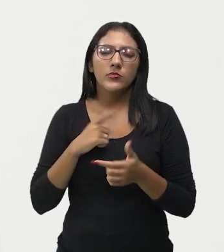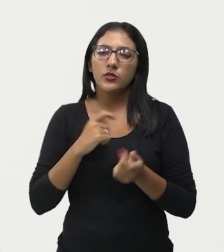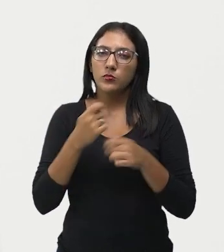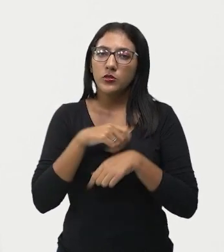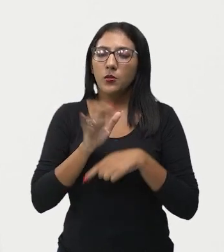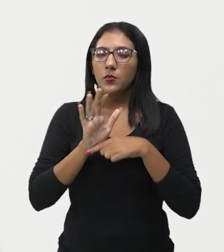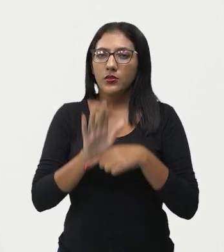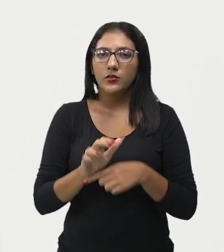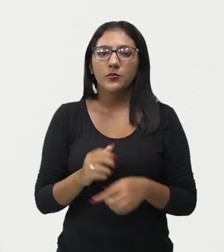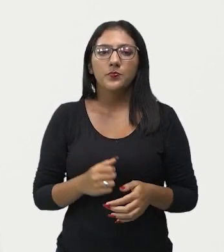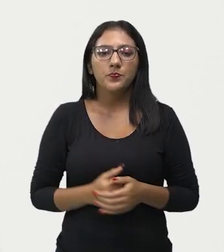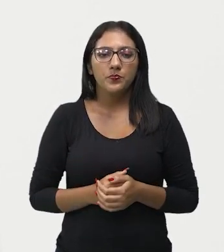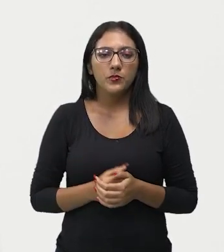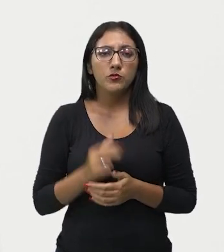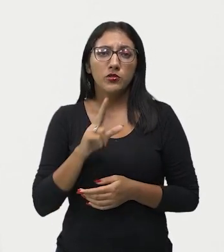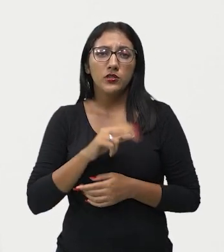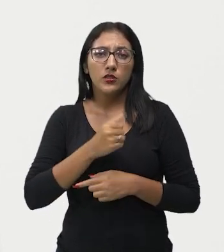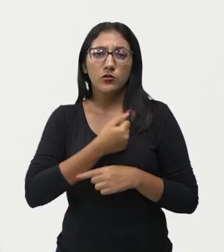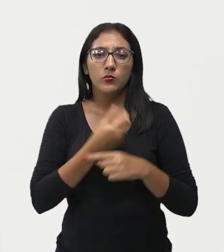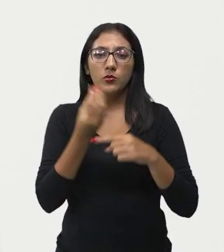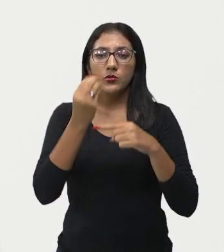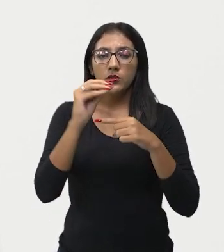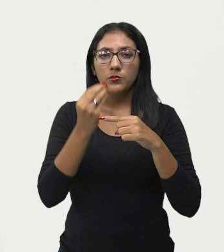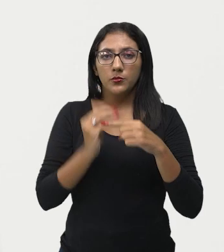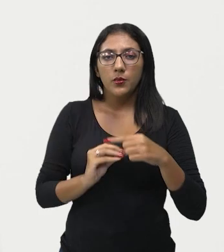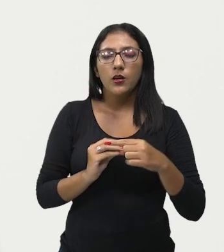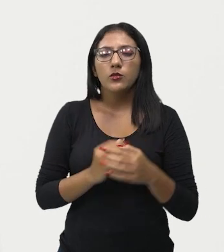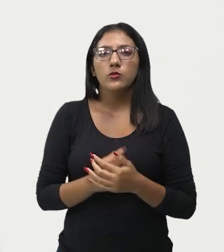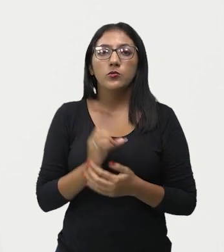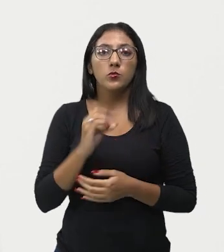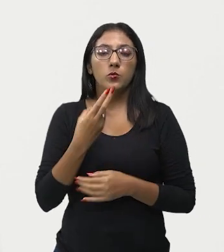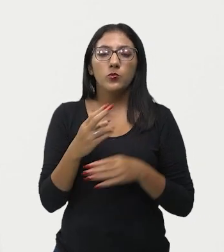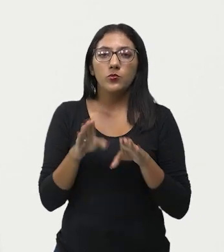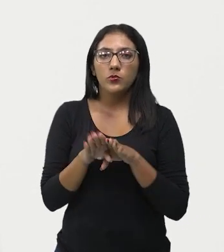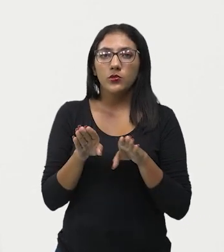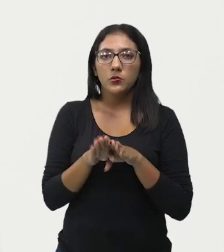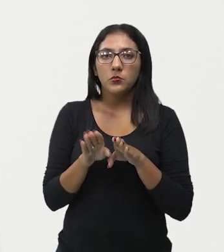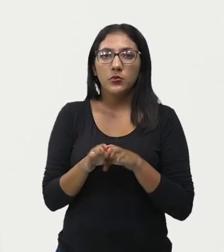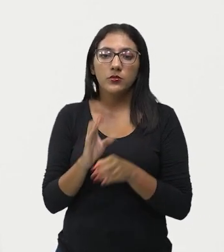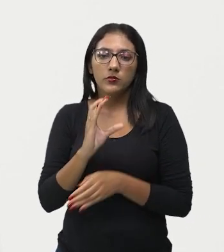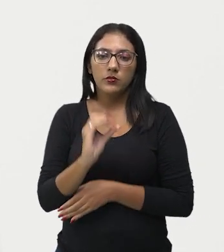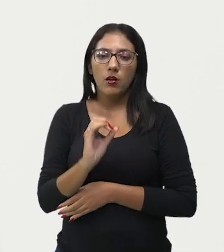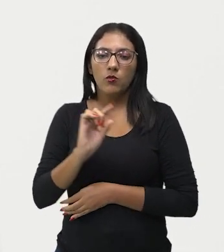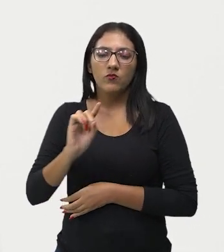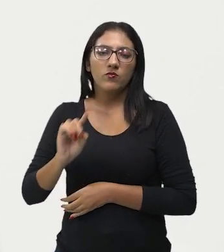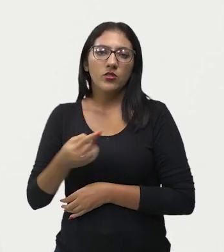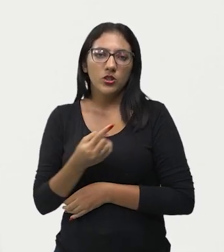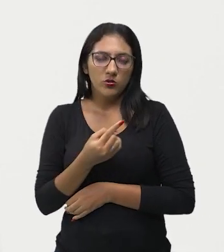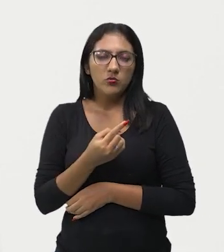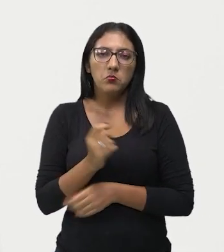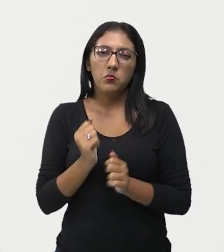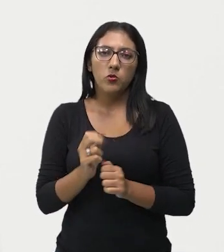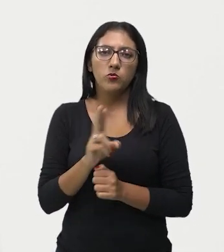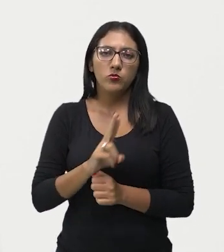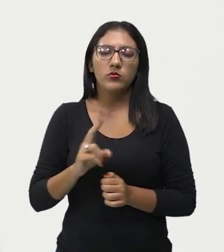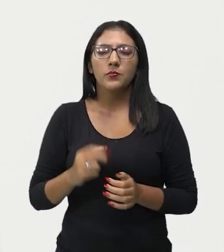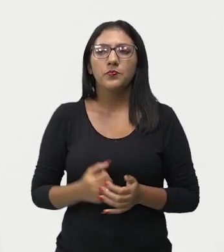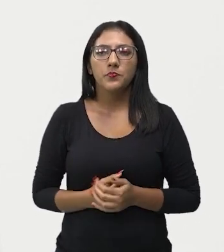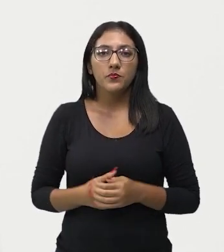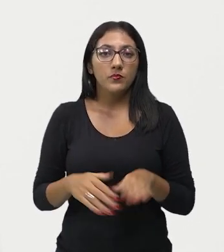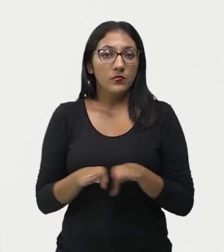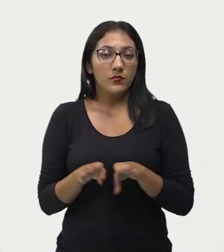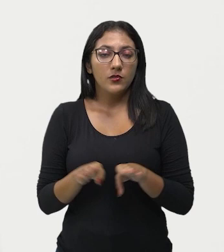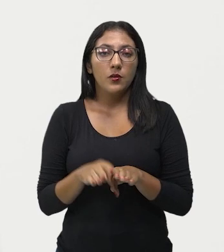expresso, pessoal, em forma de fração, pode ser expresso na forma de decimal e também pode ser